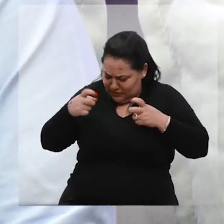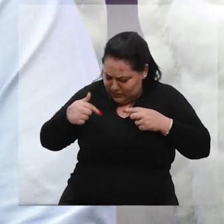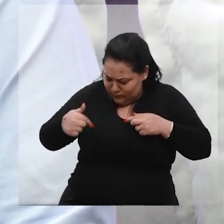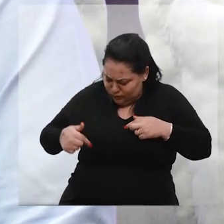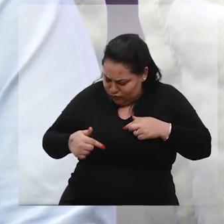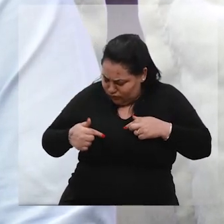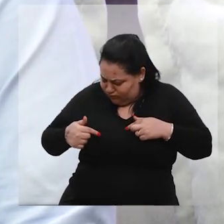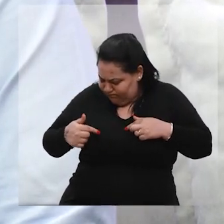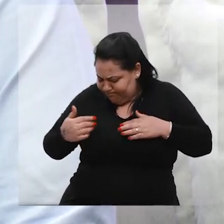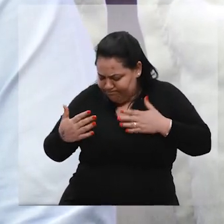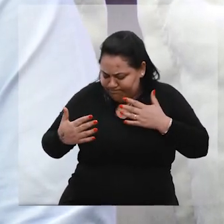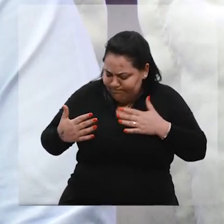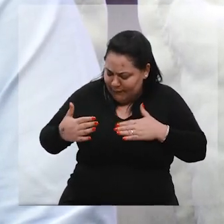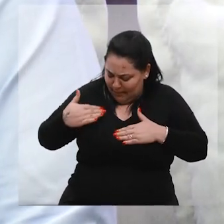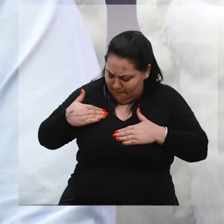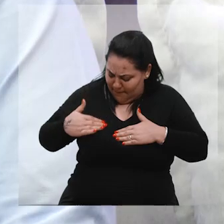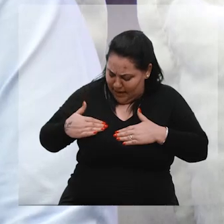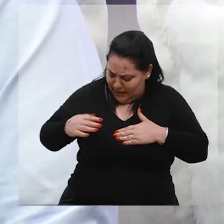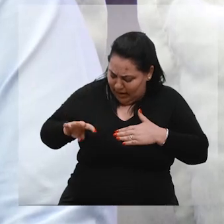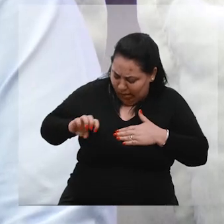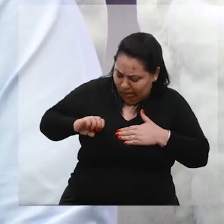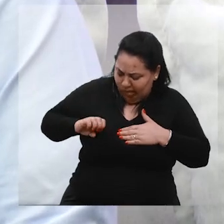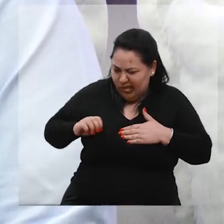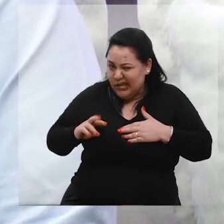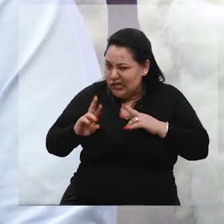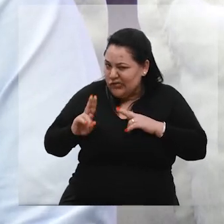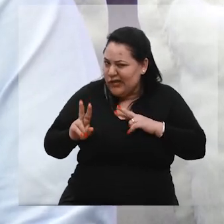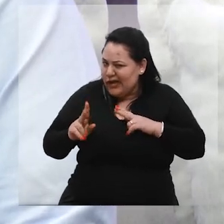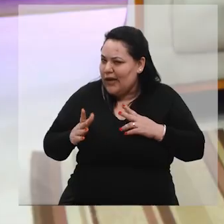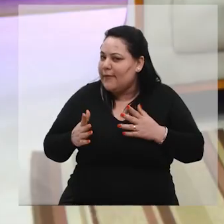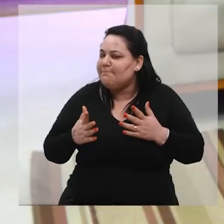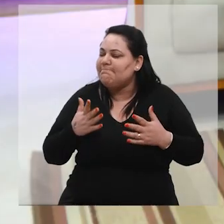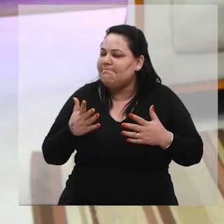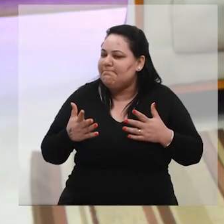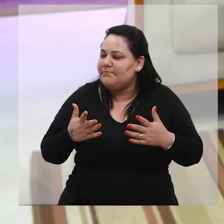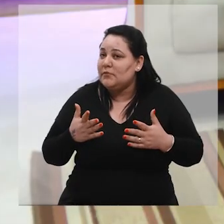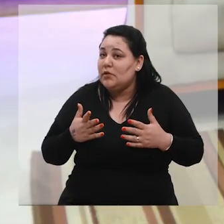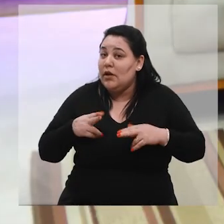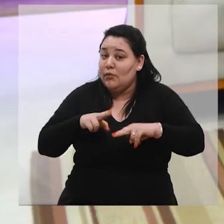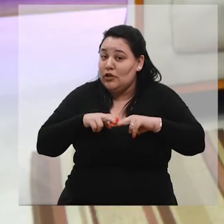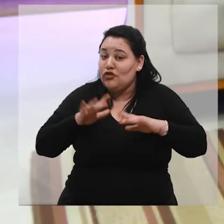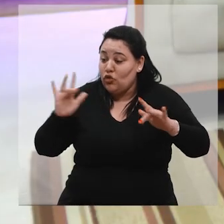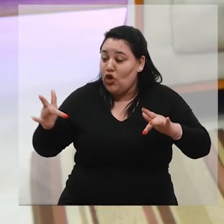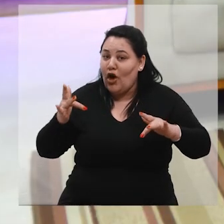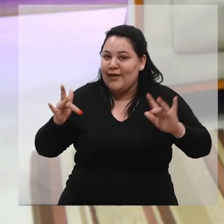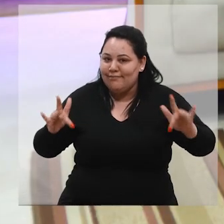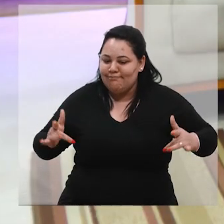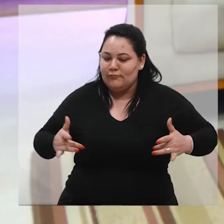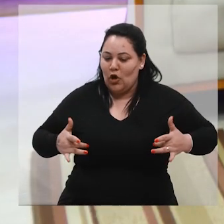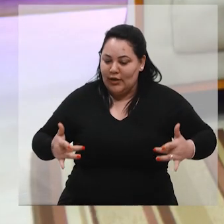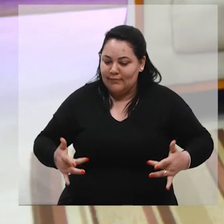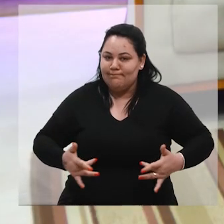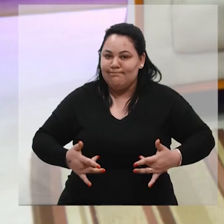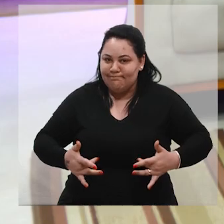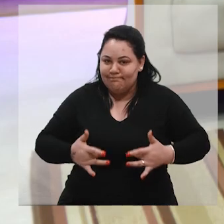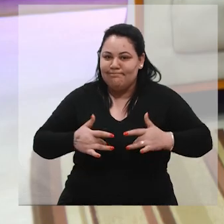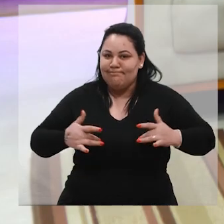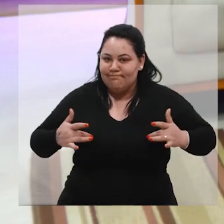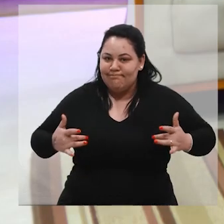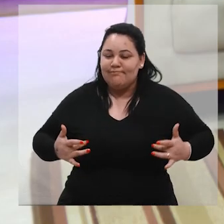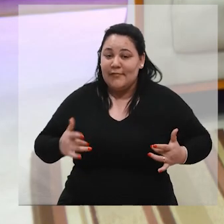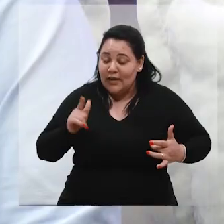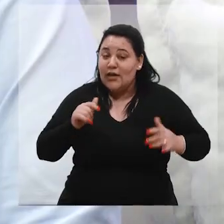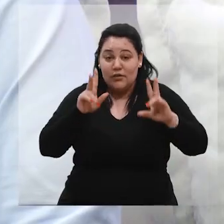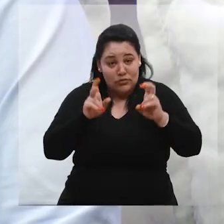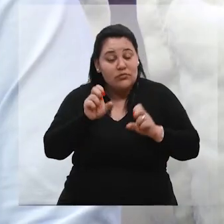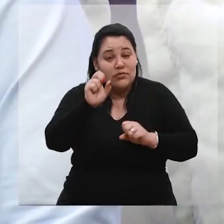notar que essa partezinha da minha pele tá repuxada. Né? Sim, porque as campanhas falam de se tocar, né? Se toque, vem muito com isso. Que é justamente isso,